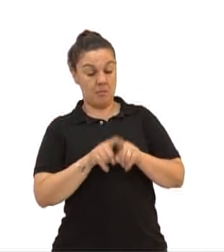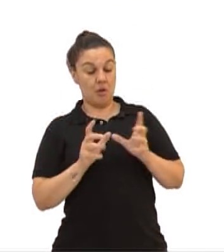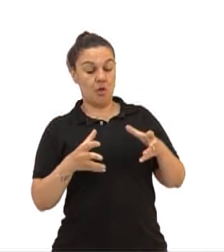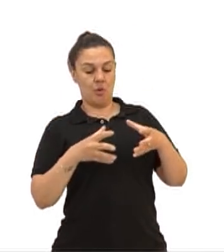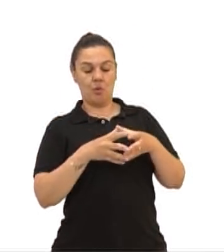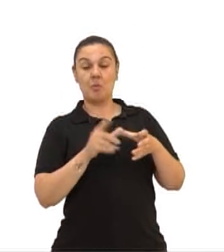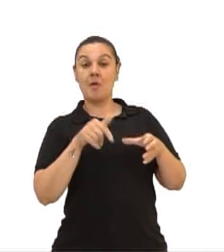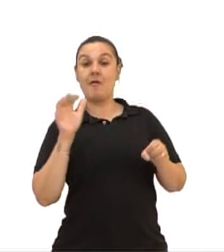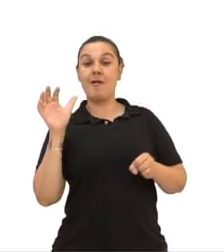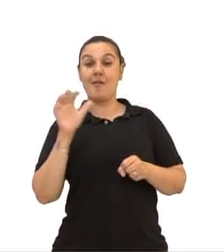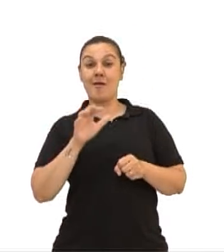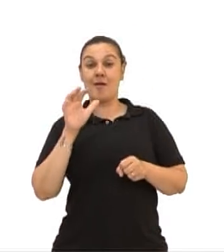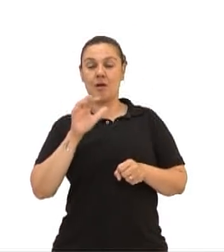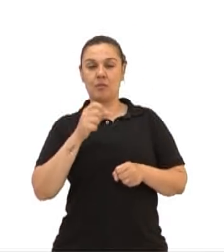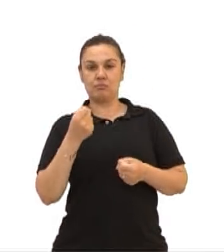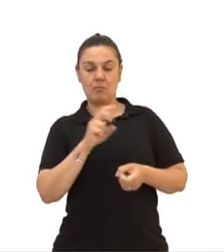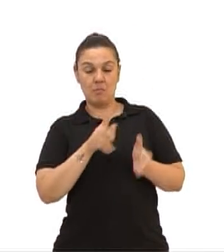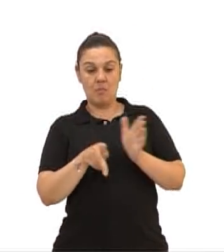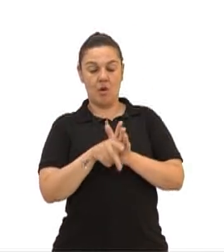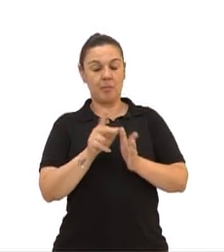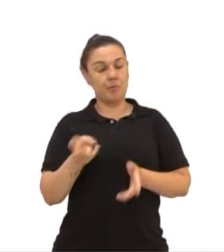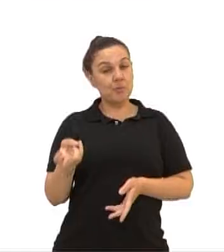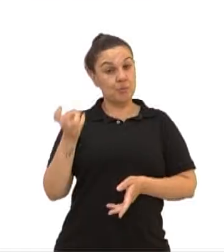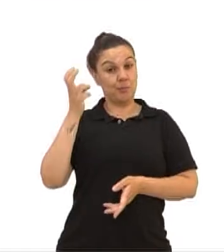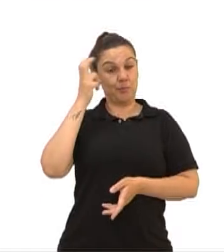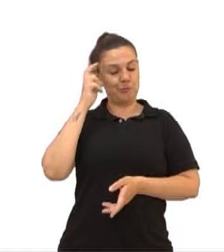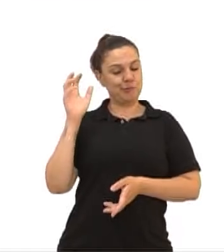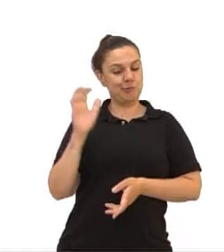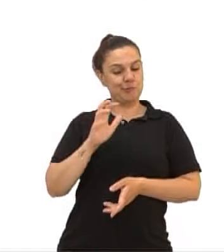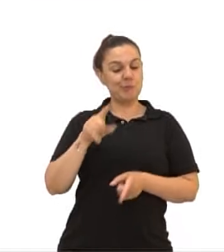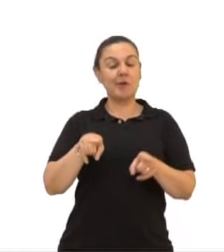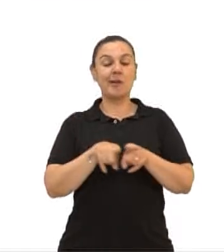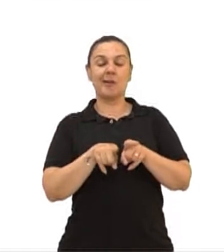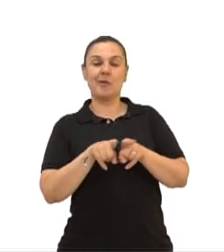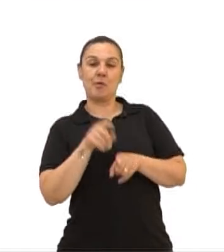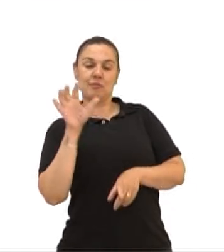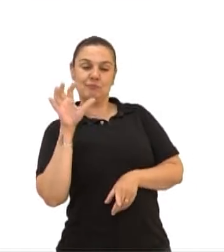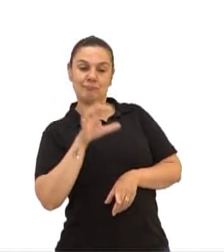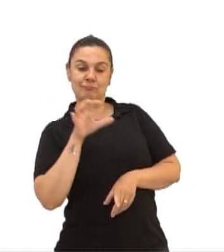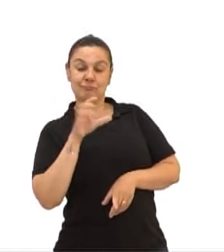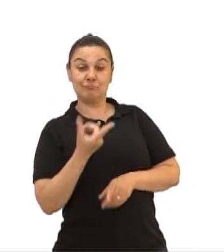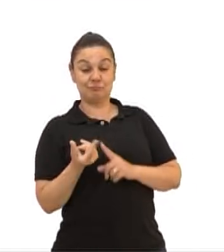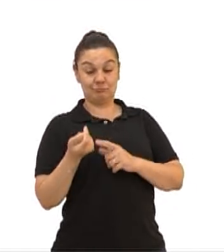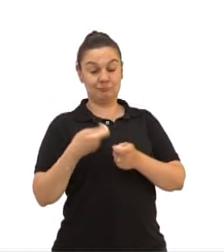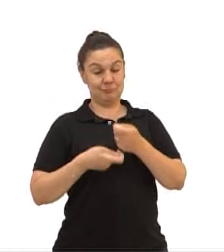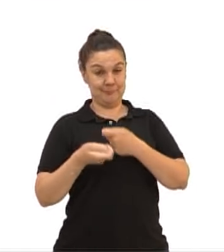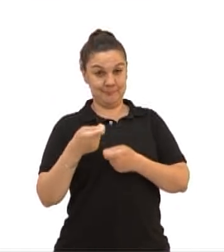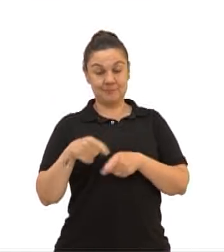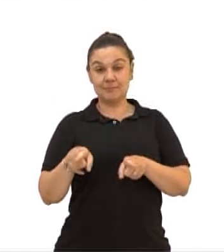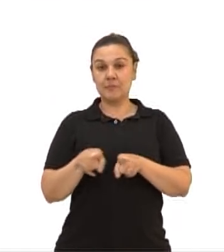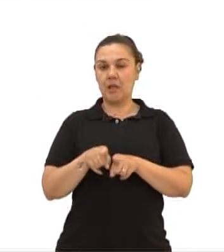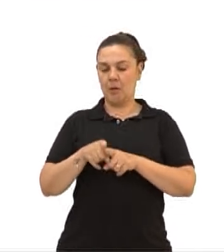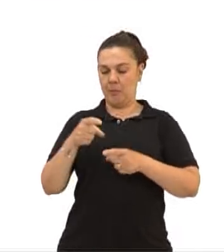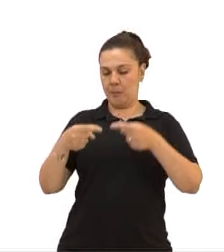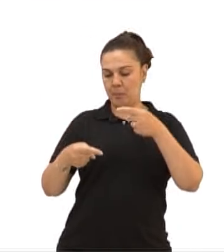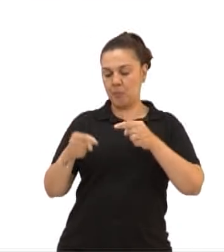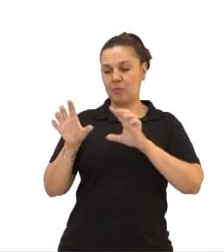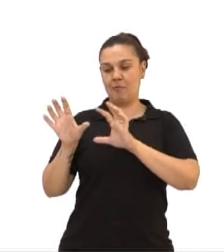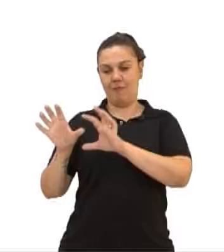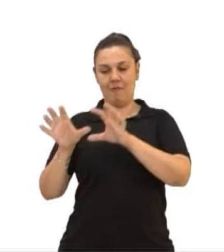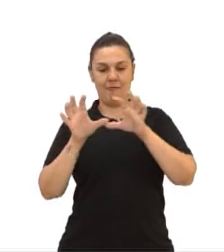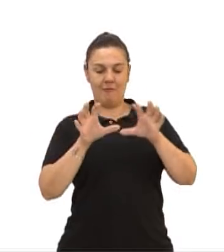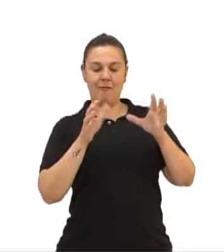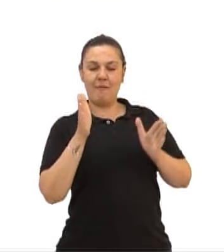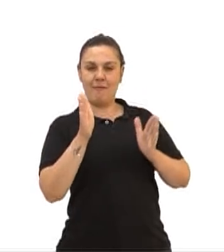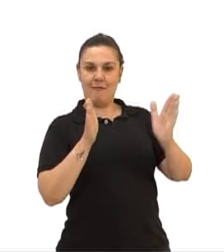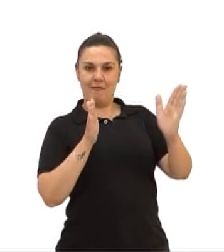sendo influenciada pelos valores culturais, pelas condições socioeconômicas e políticas de cada